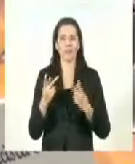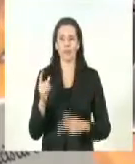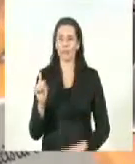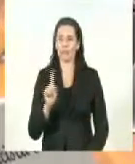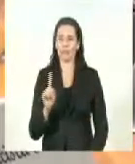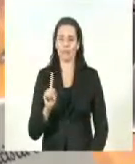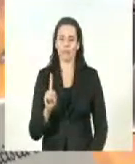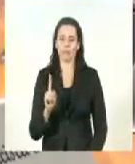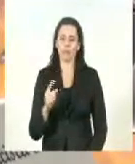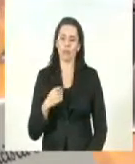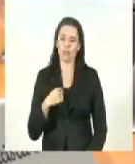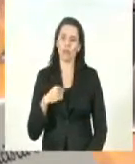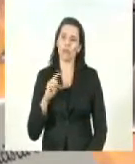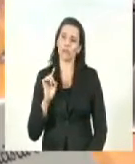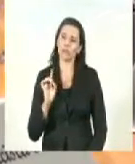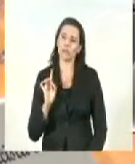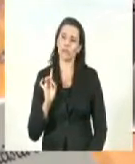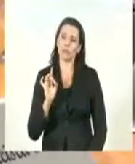de fato,